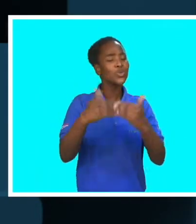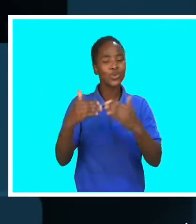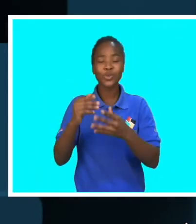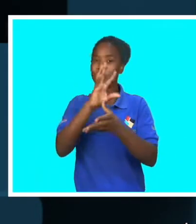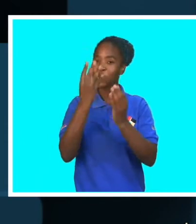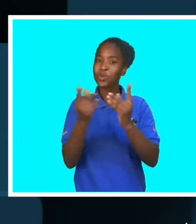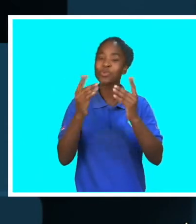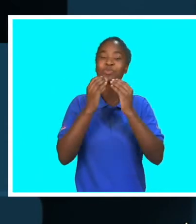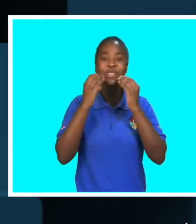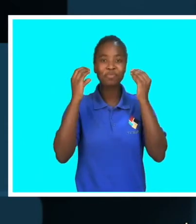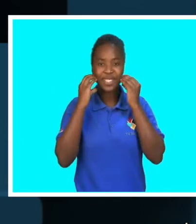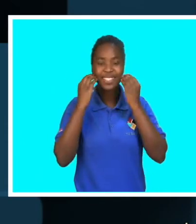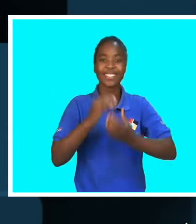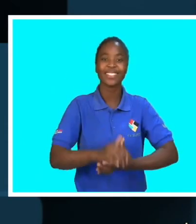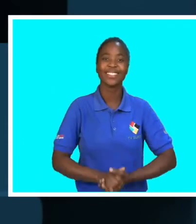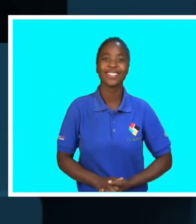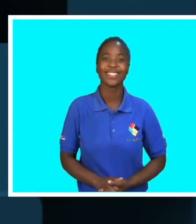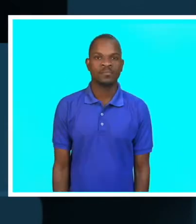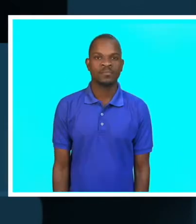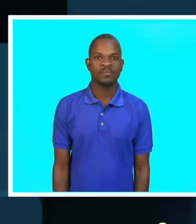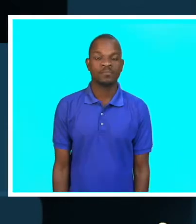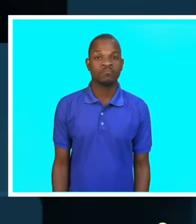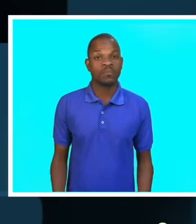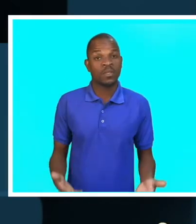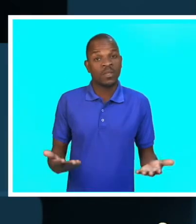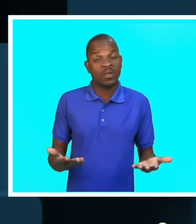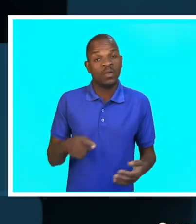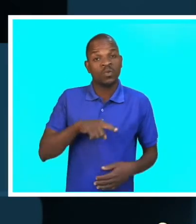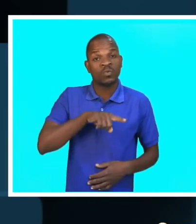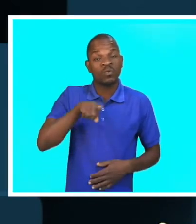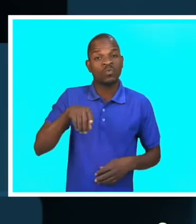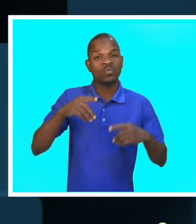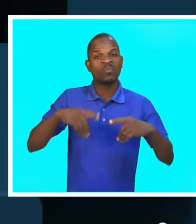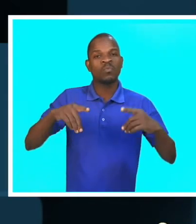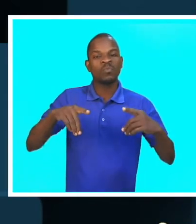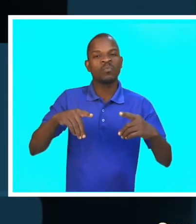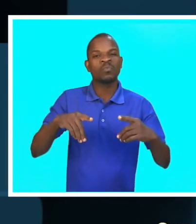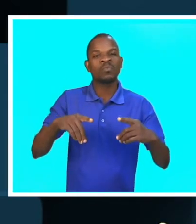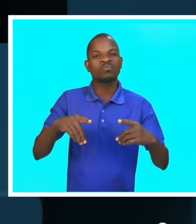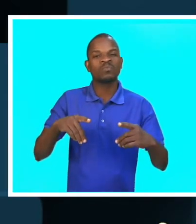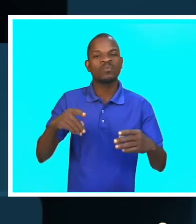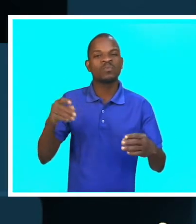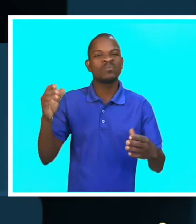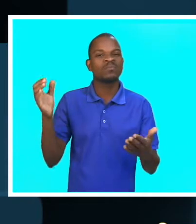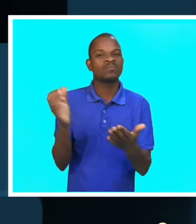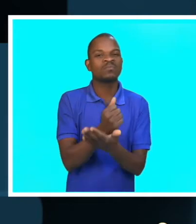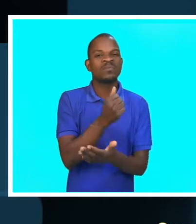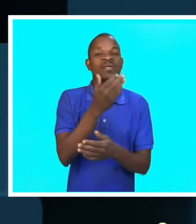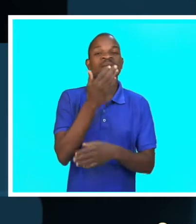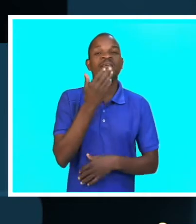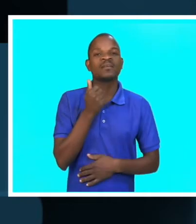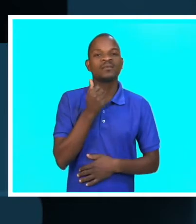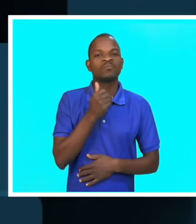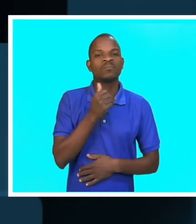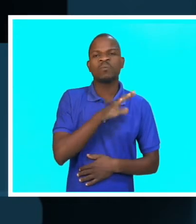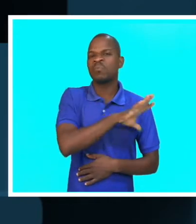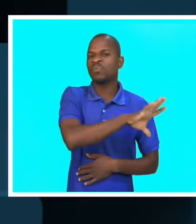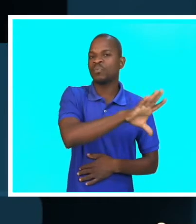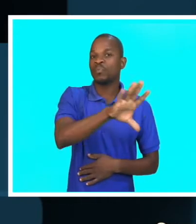assuntos no dia a dia em Moçambique. O nosso público-alvo é abrangente.